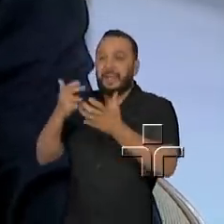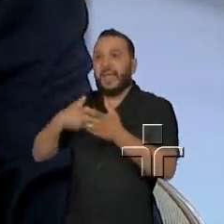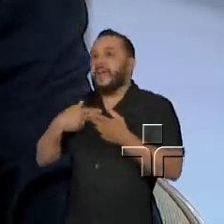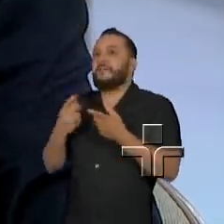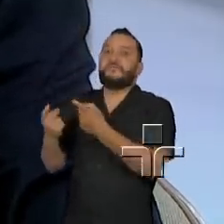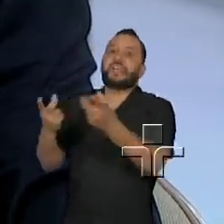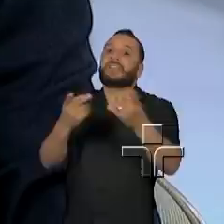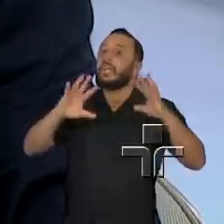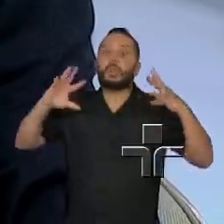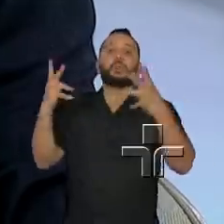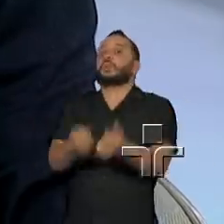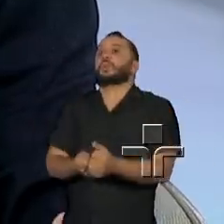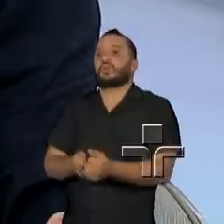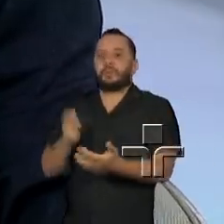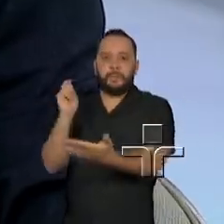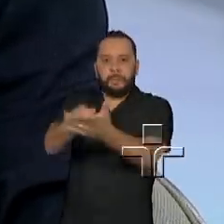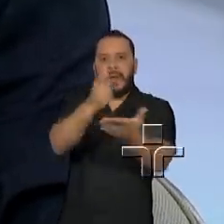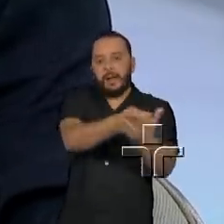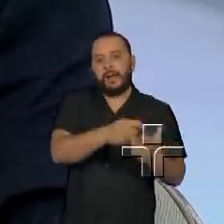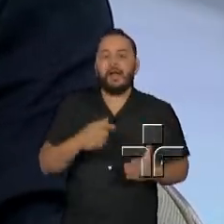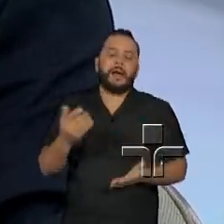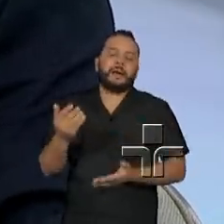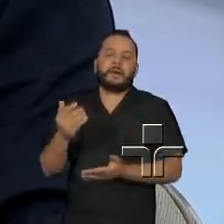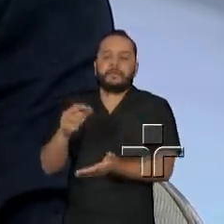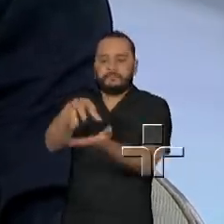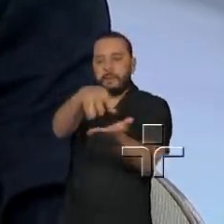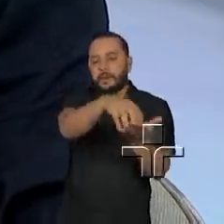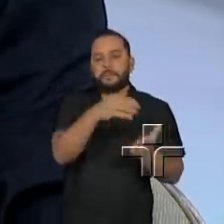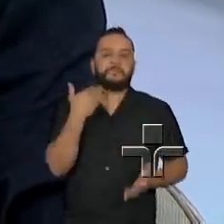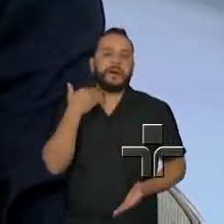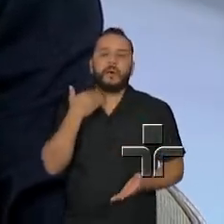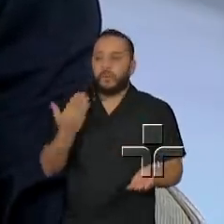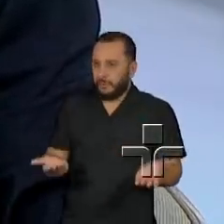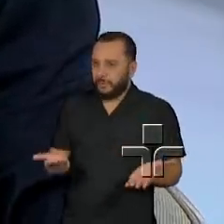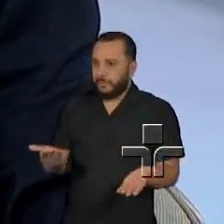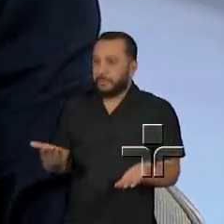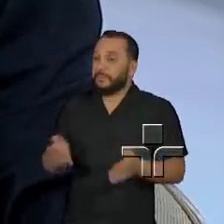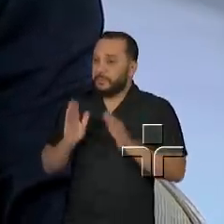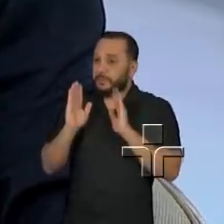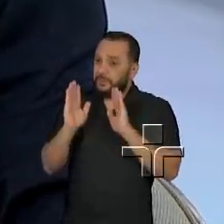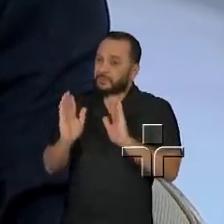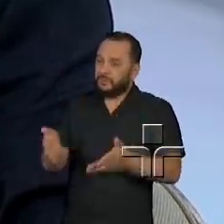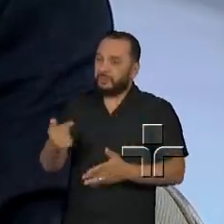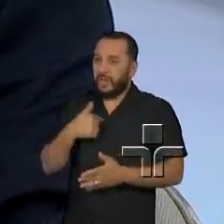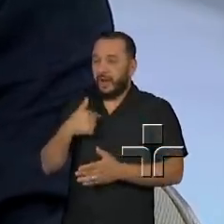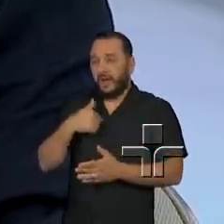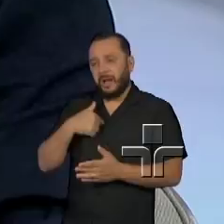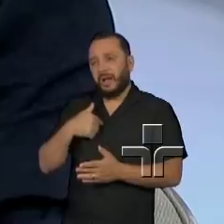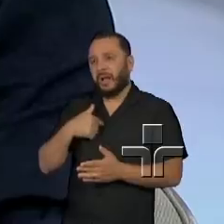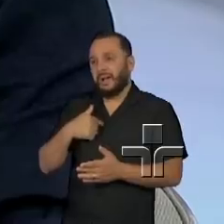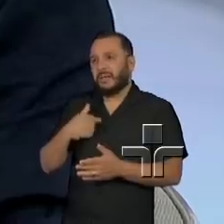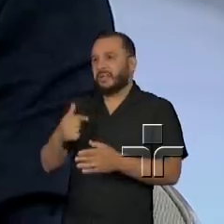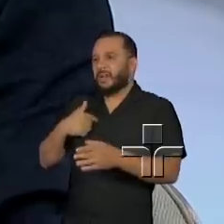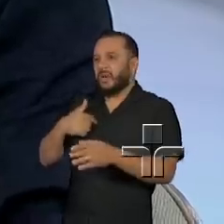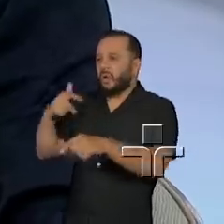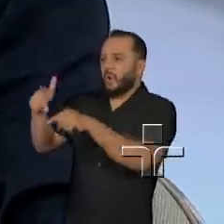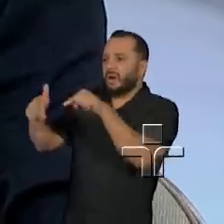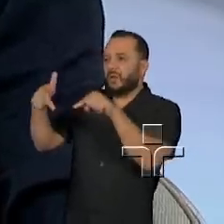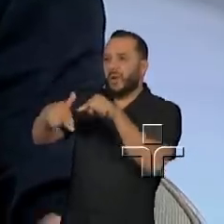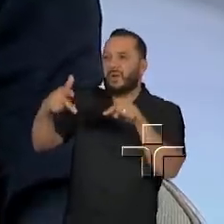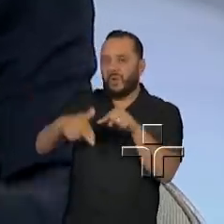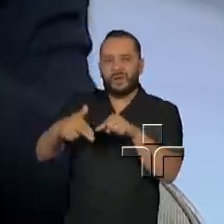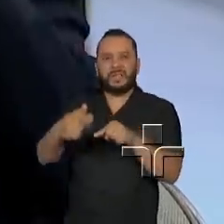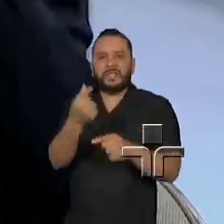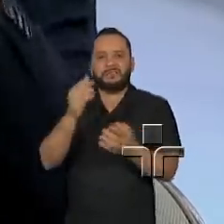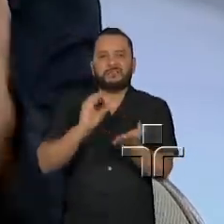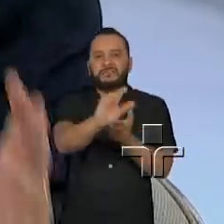a economia brasileira está sendo desmontada, a parte produtiva, para se investir em finanças, ou seja, dinheiro que gera mais dinheiro e que